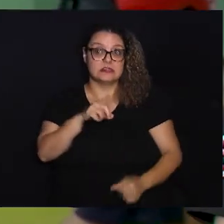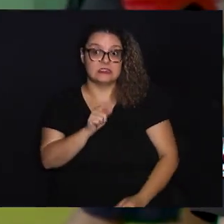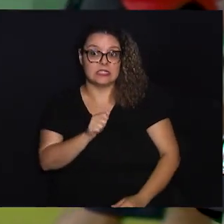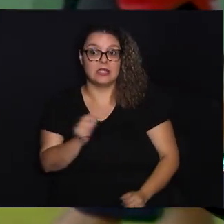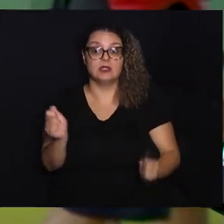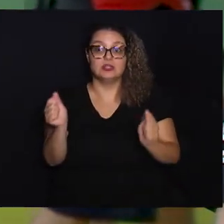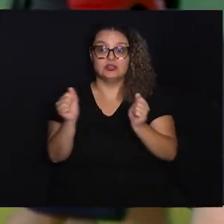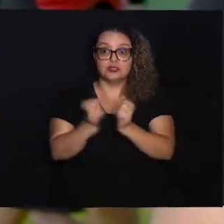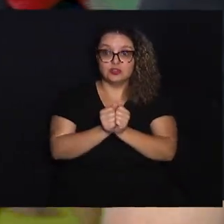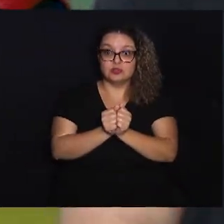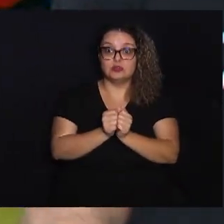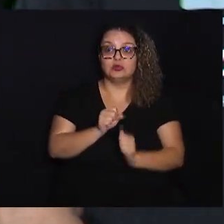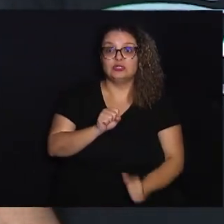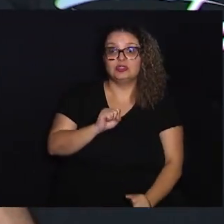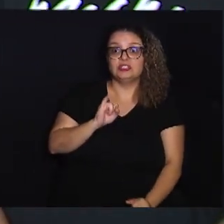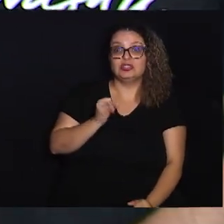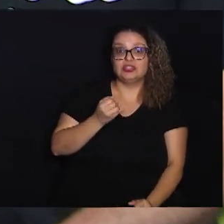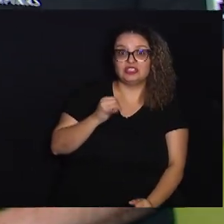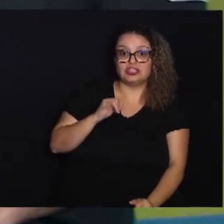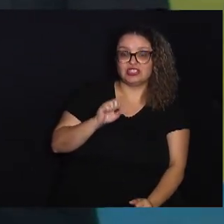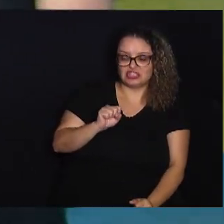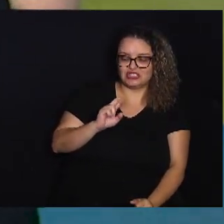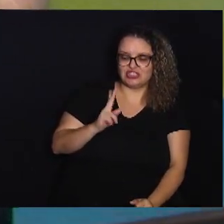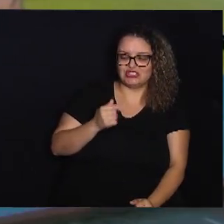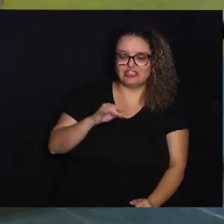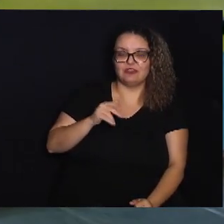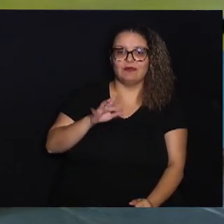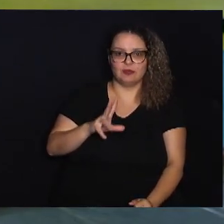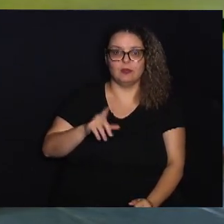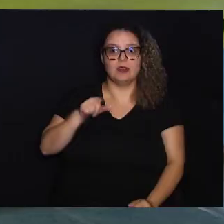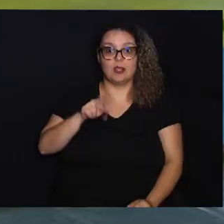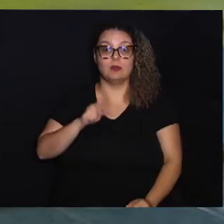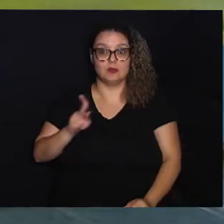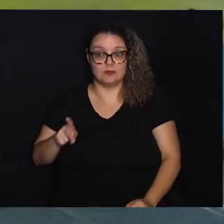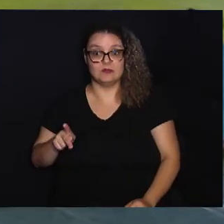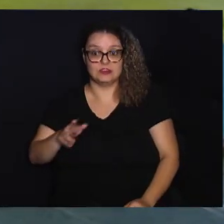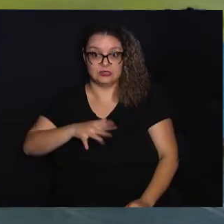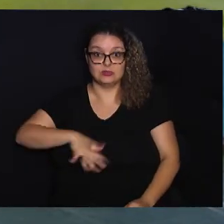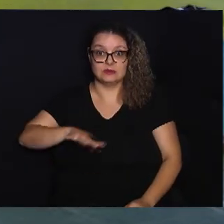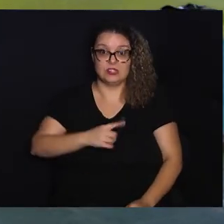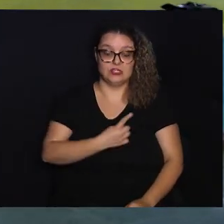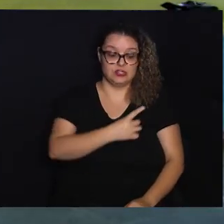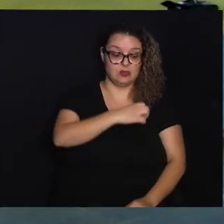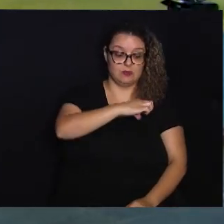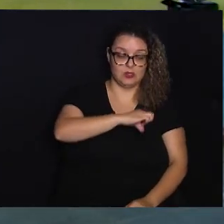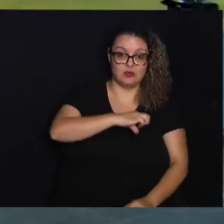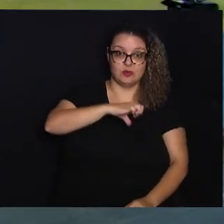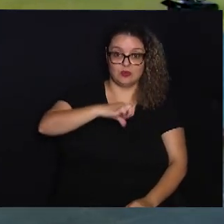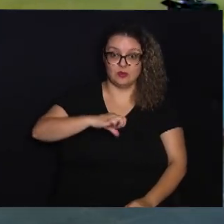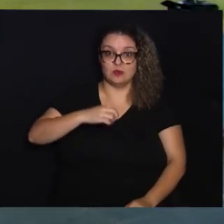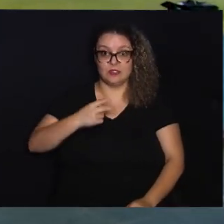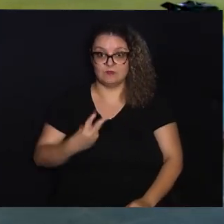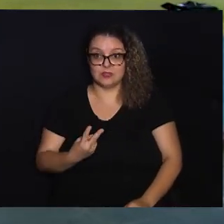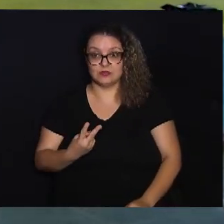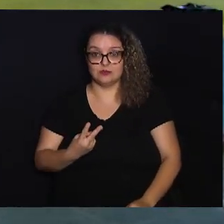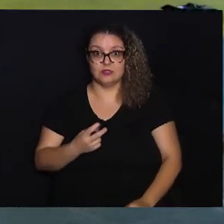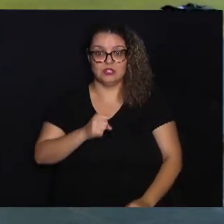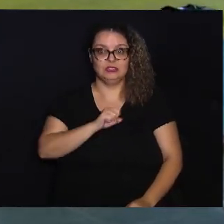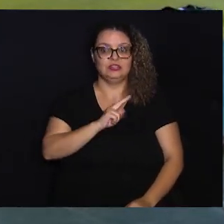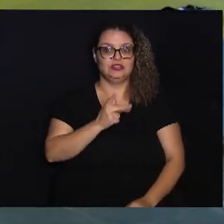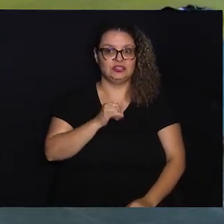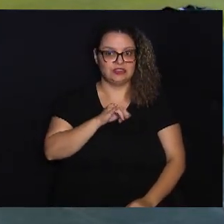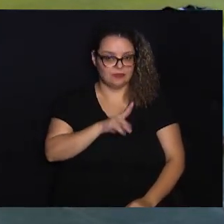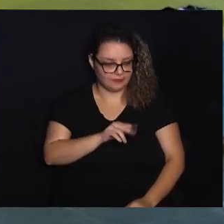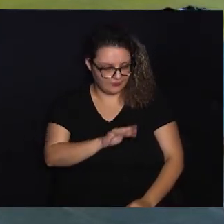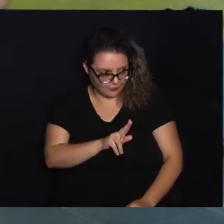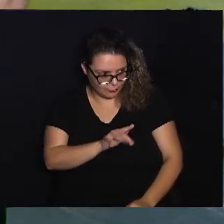falar mais sobre o sandá, eu estou aqui com o Shifu Paulo Dinizo, ele que é professor dessa arte marcial desde